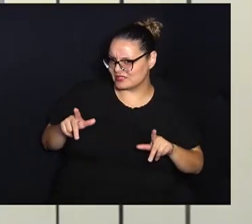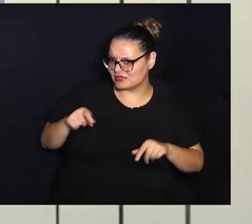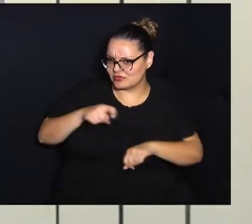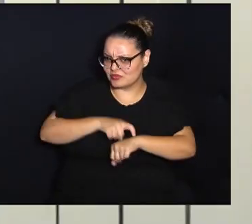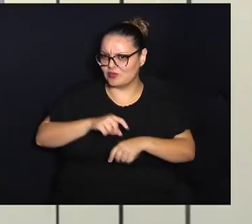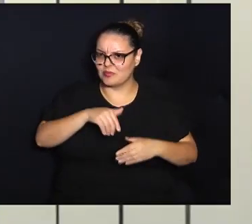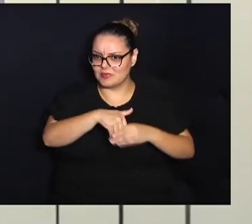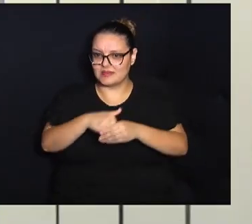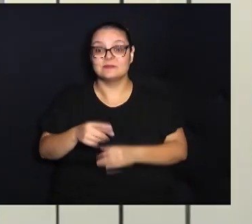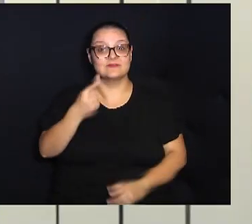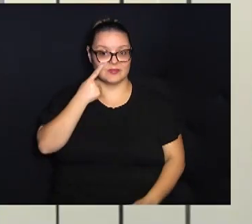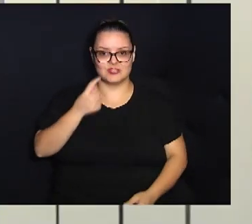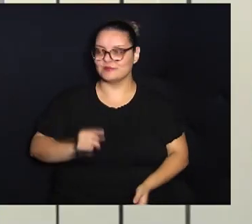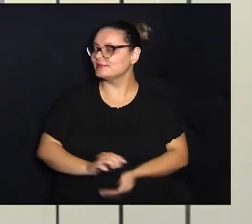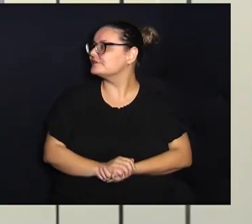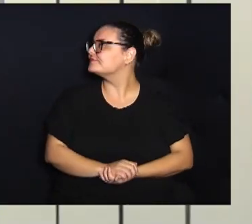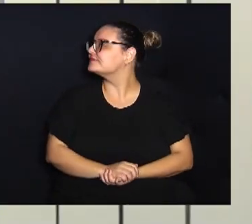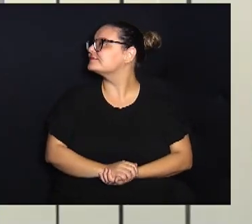voto? Confira.